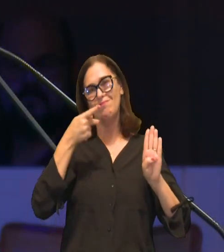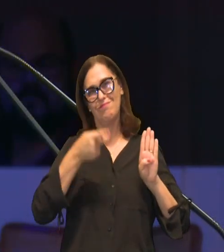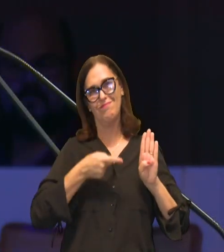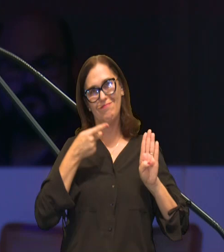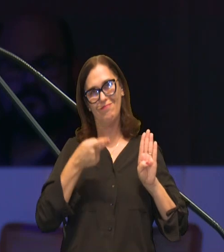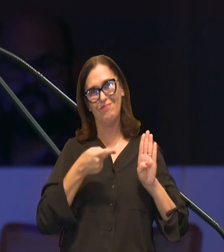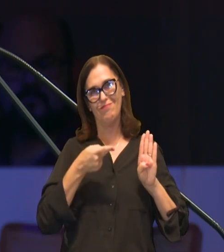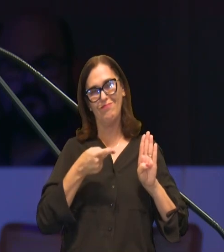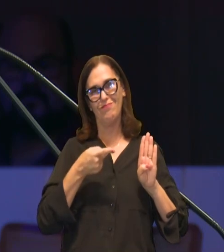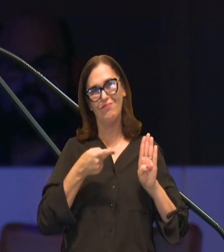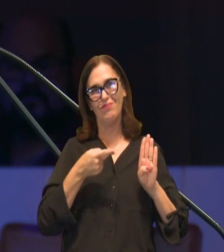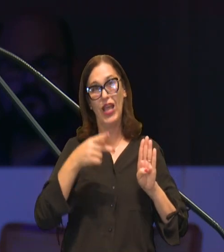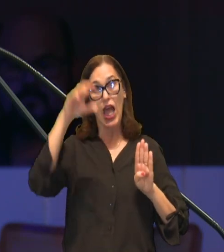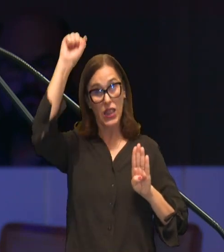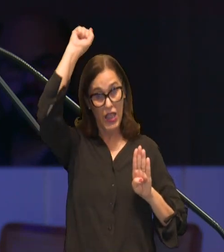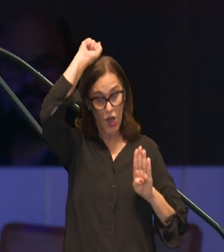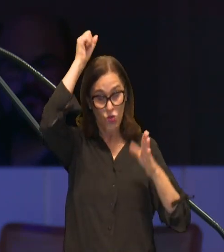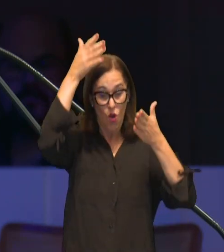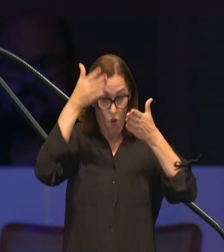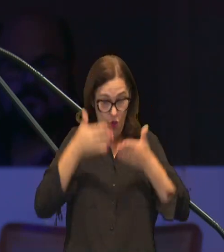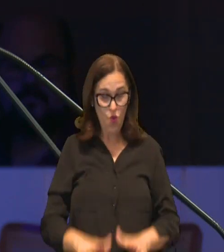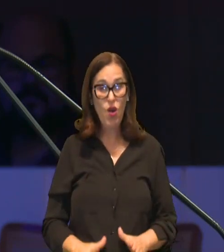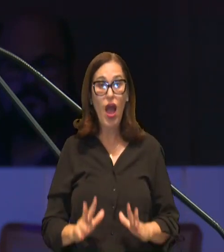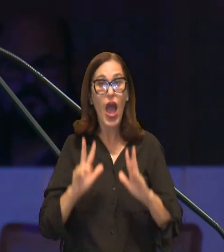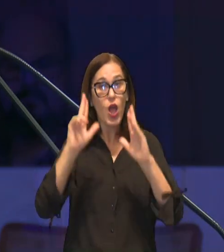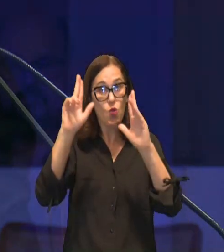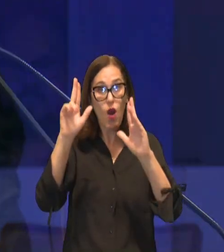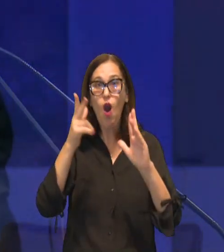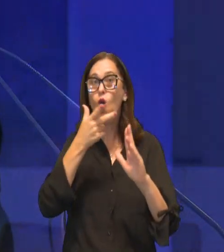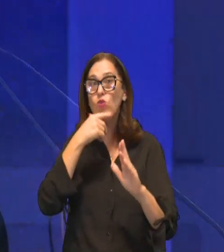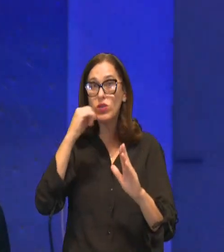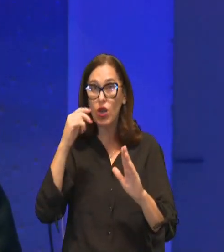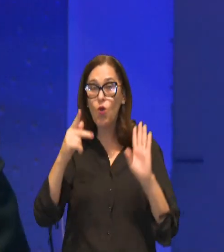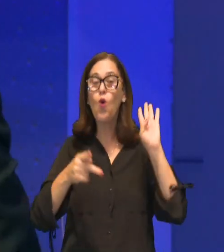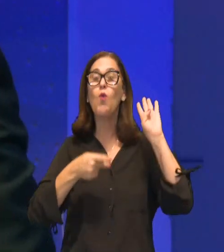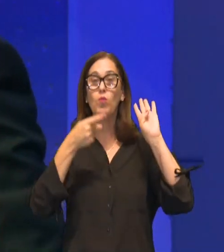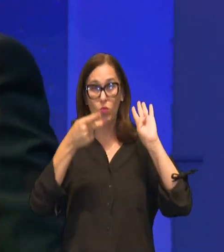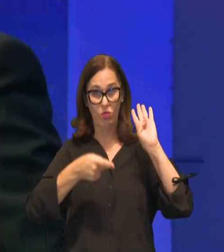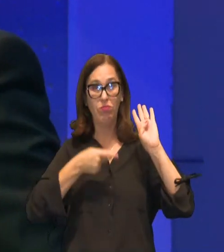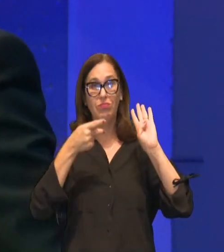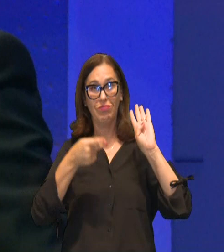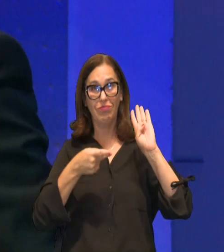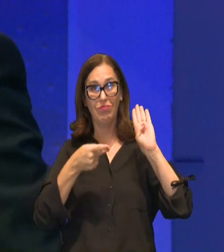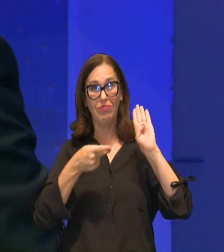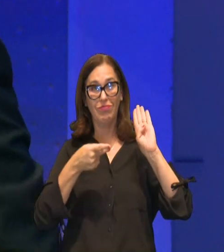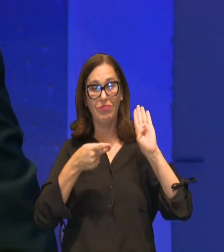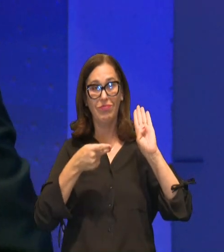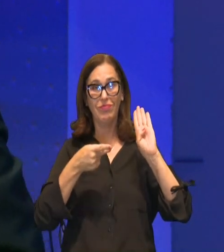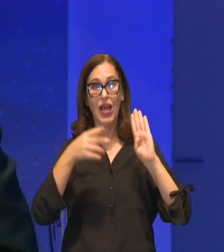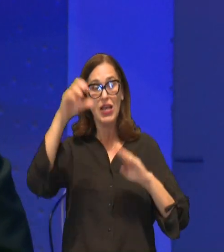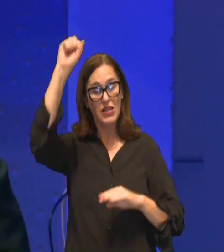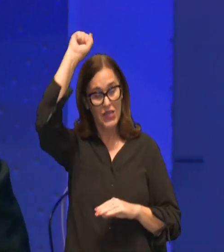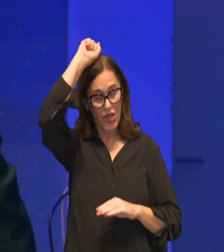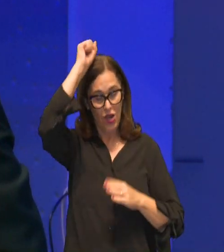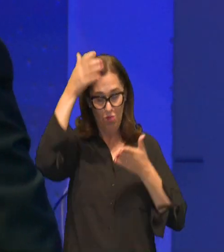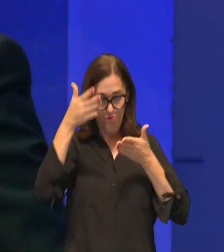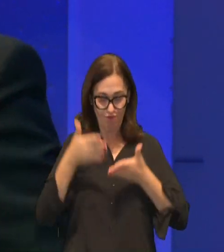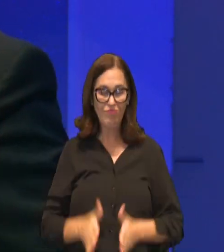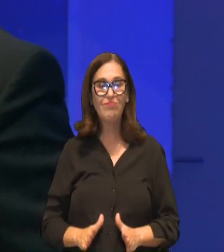promessa. Sara deu à luz conforme o Senhor havia prometido. Sara deu à